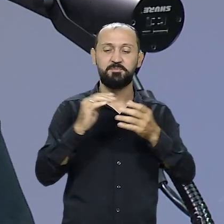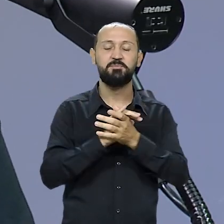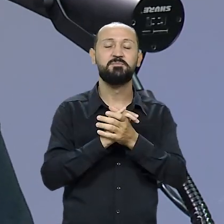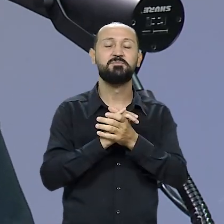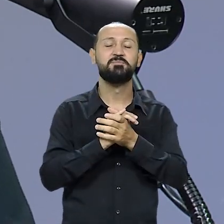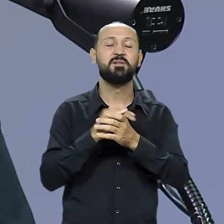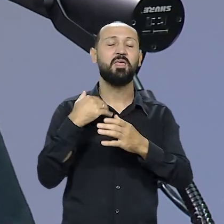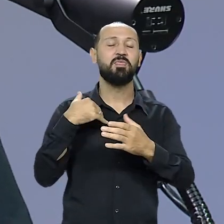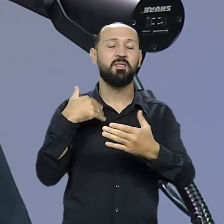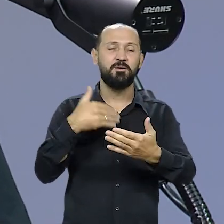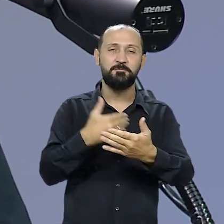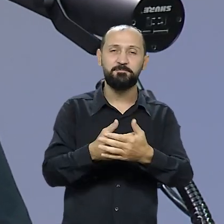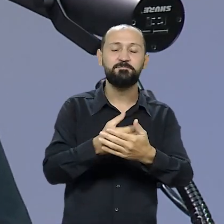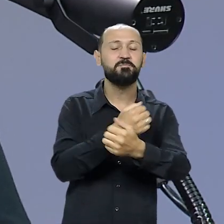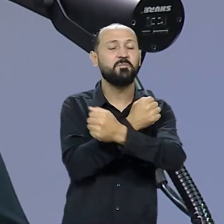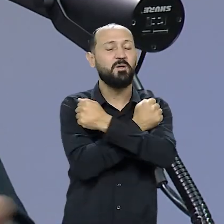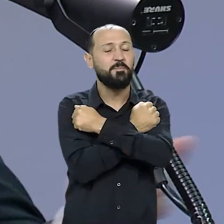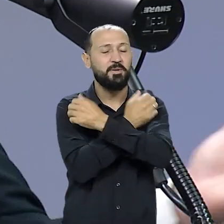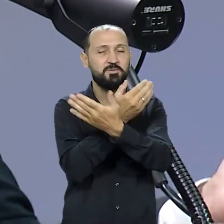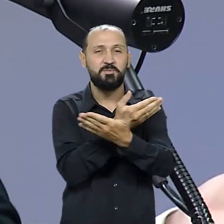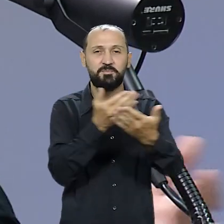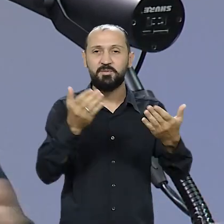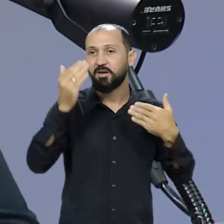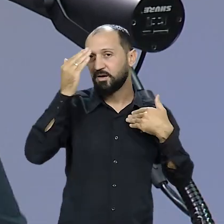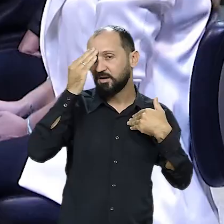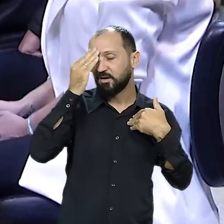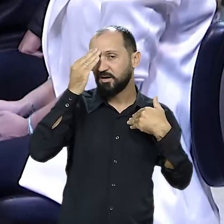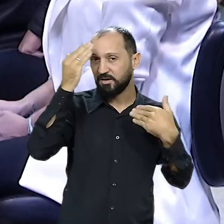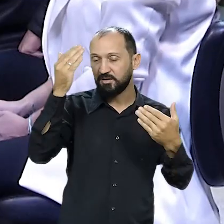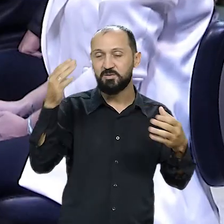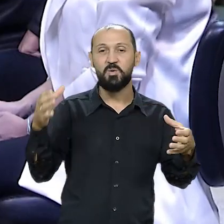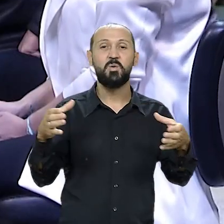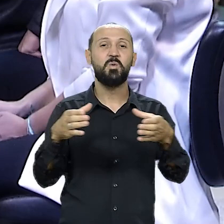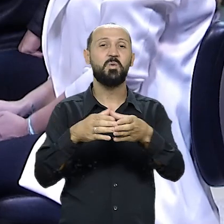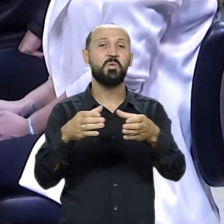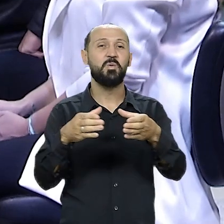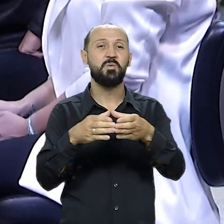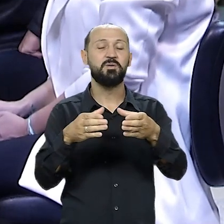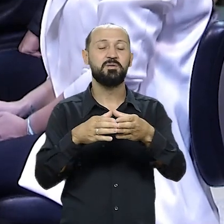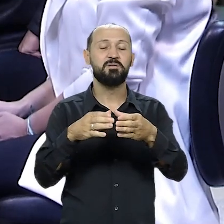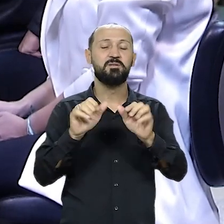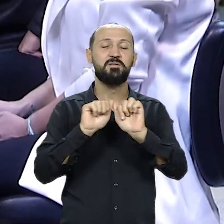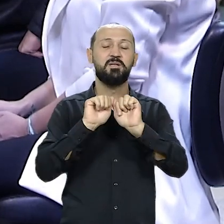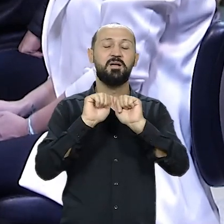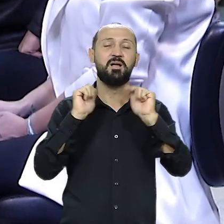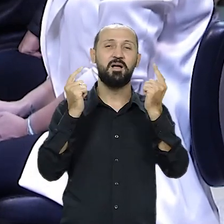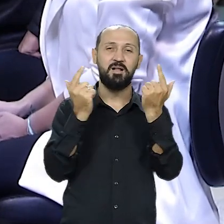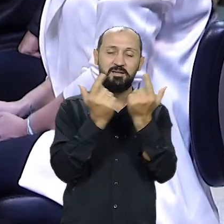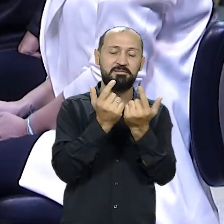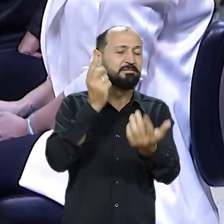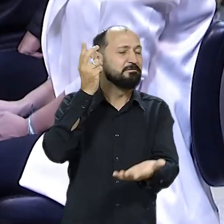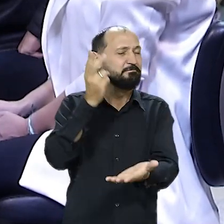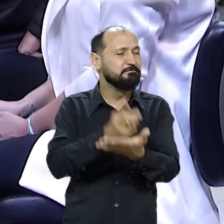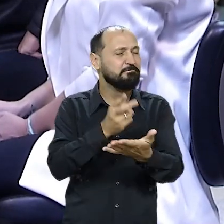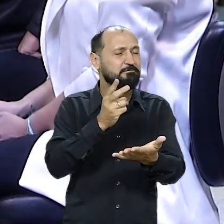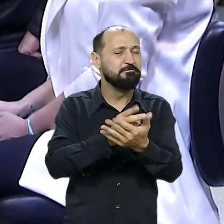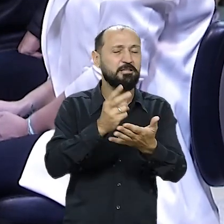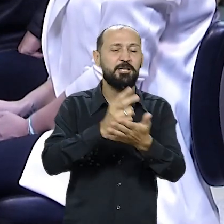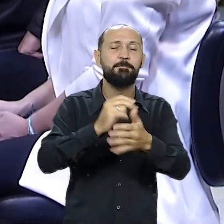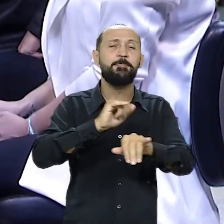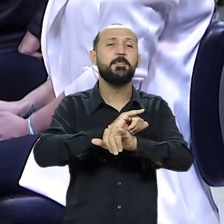até agora. Então, um grande abraço a todos, agradecer aqui a equipe da Lemes, que sempre está levando